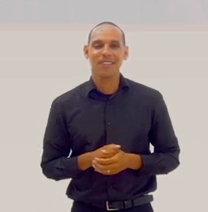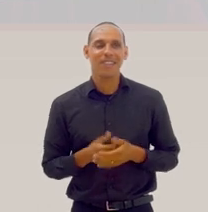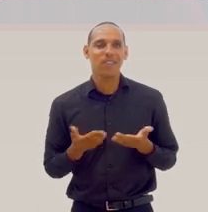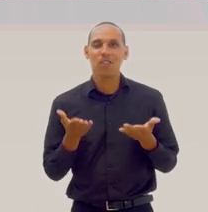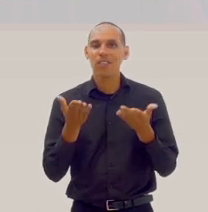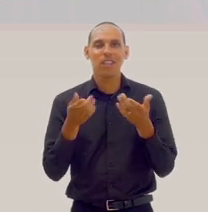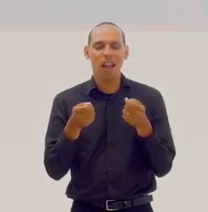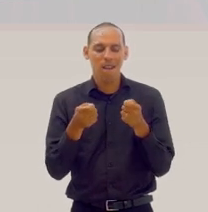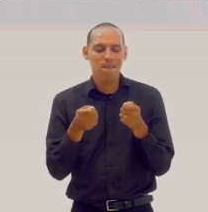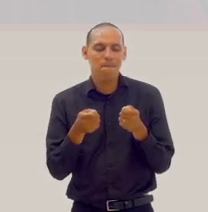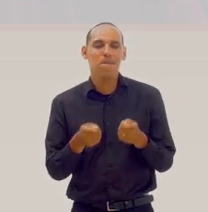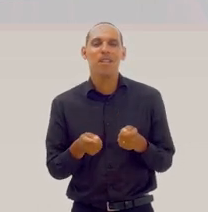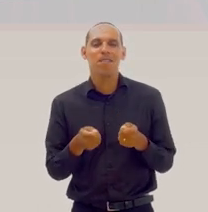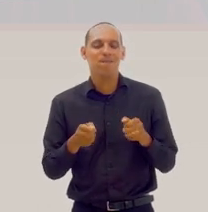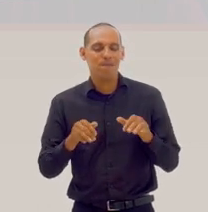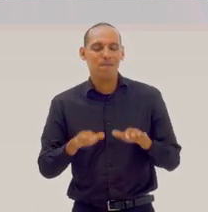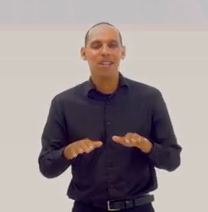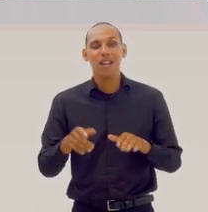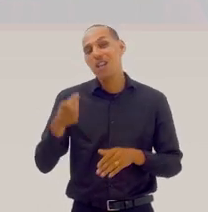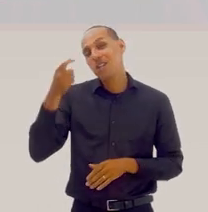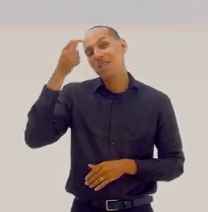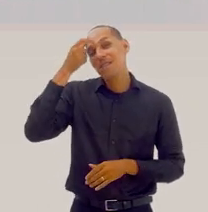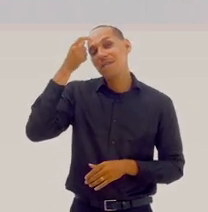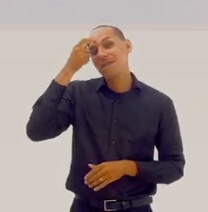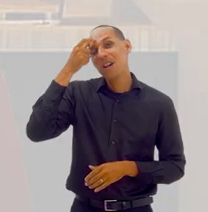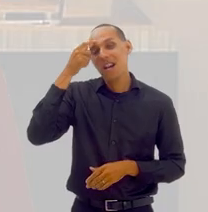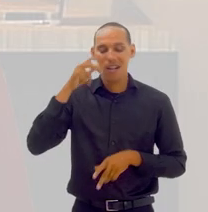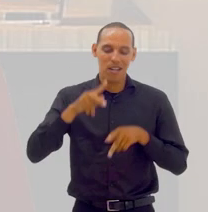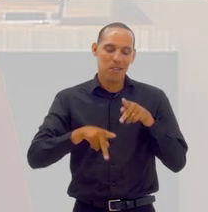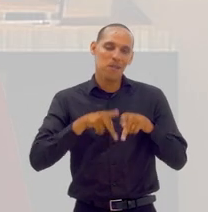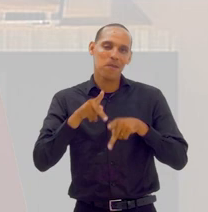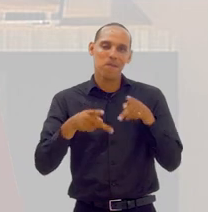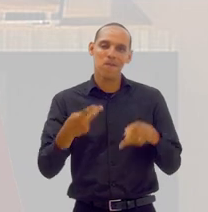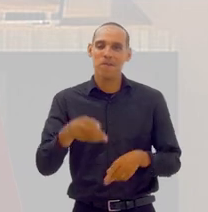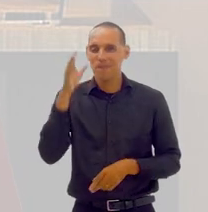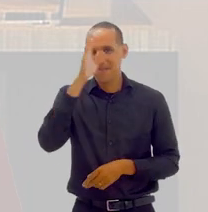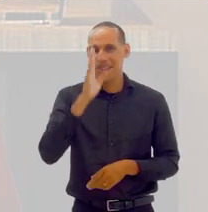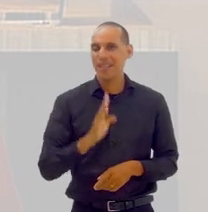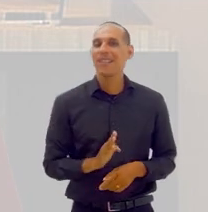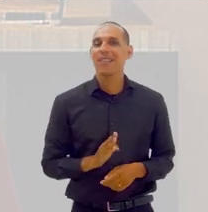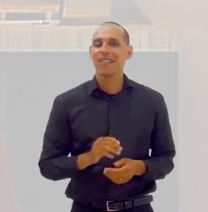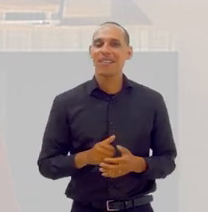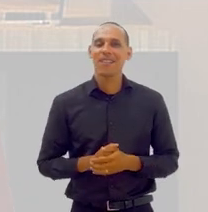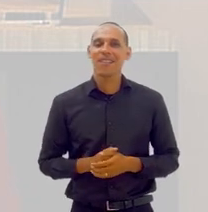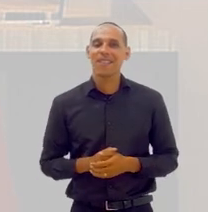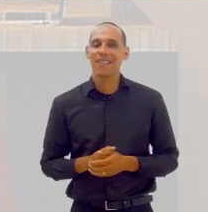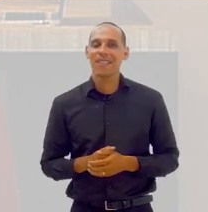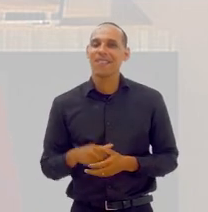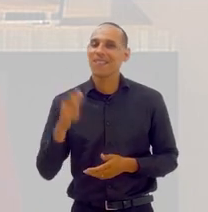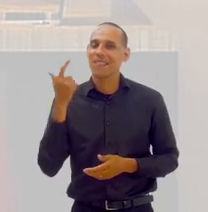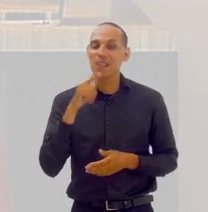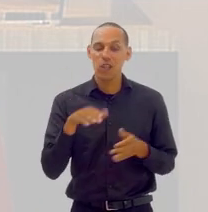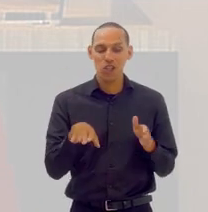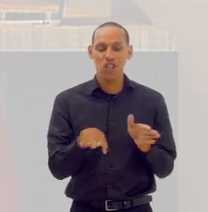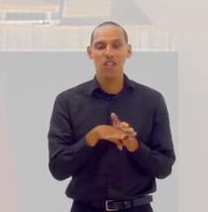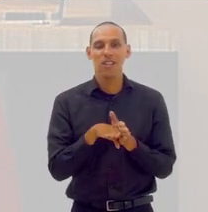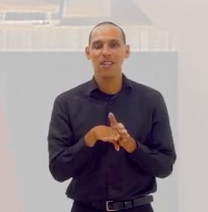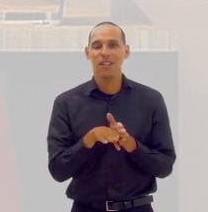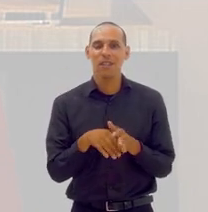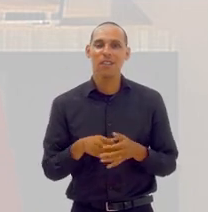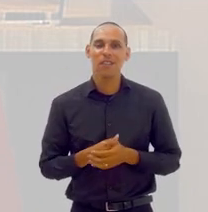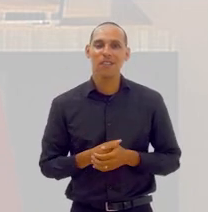desse estabelecimento mesmo na memória do povo brasileiro que chegou